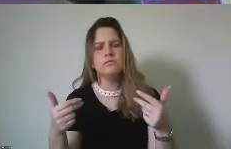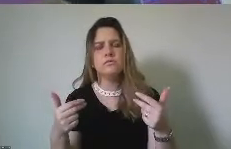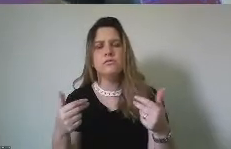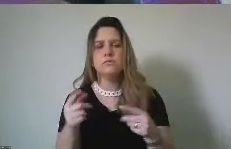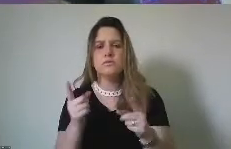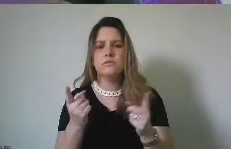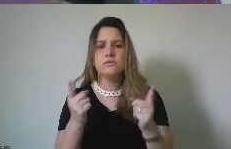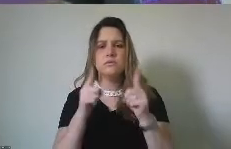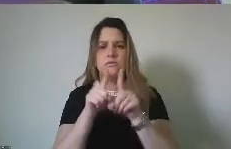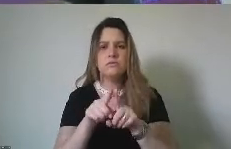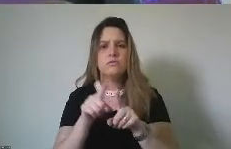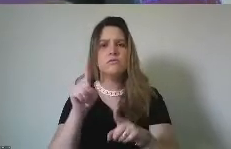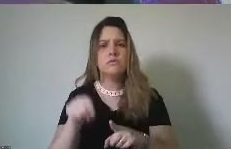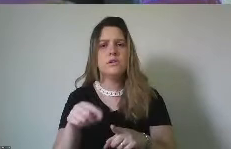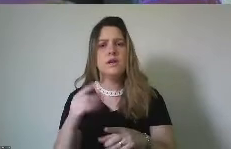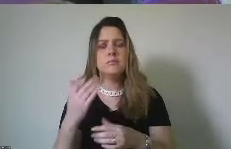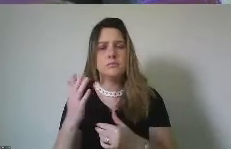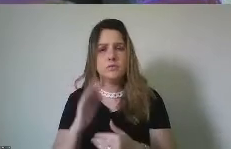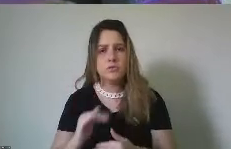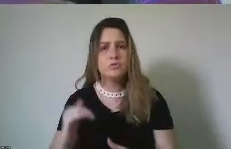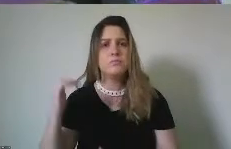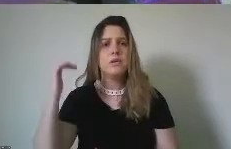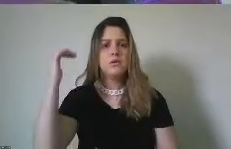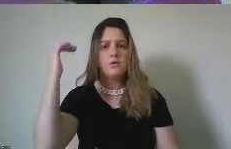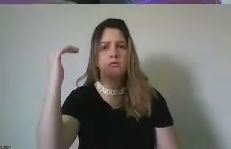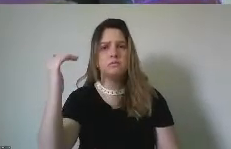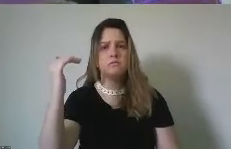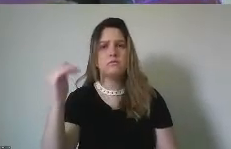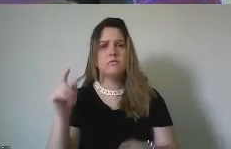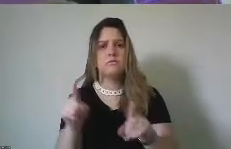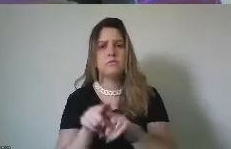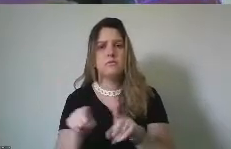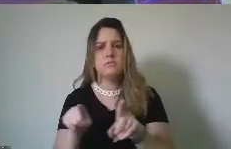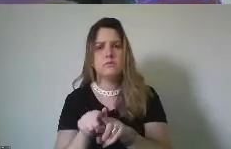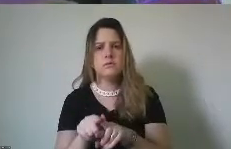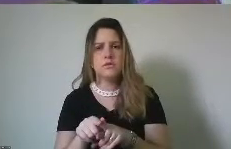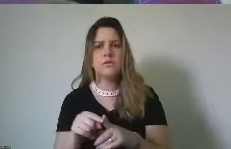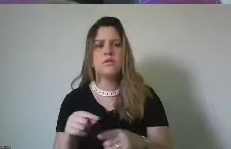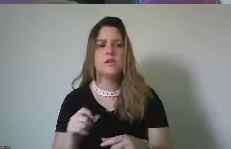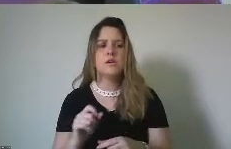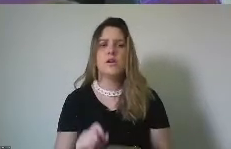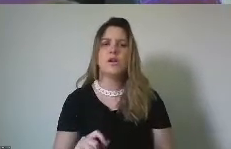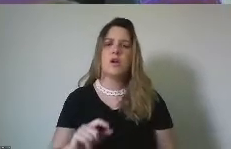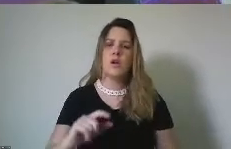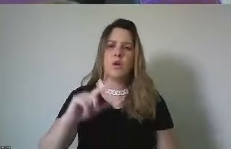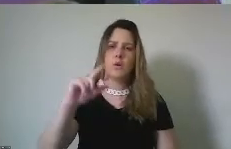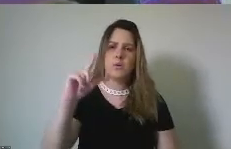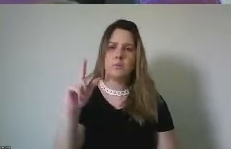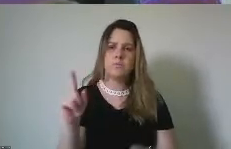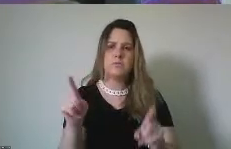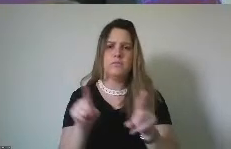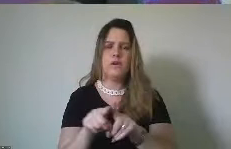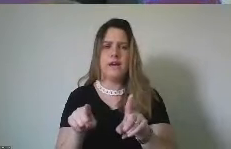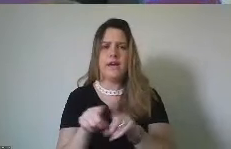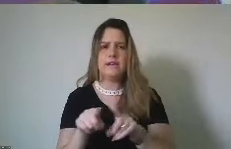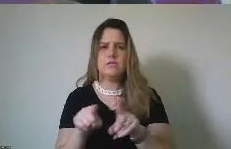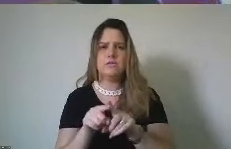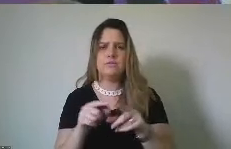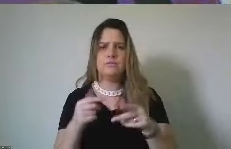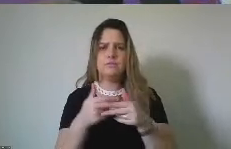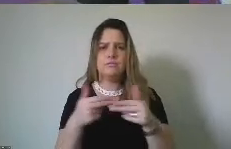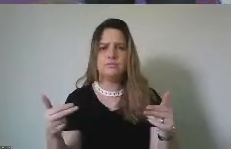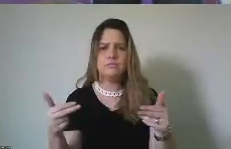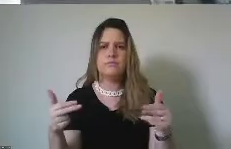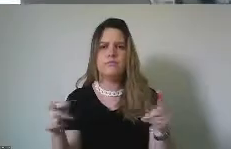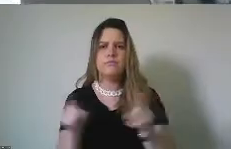, que é muito superior tanto ausentes de Bovespa CDI IPCA e até mesmo dos